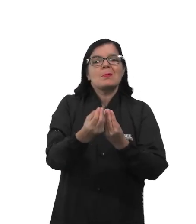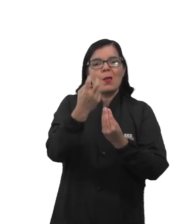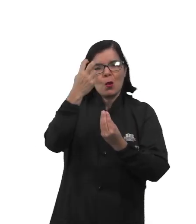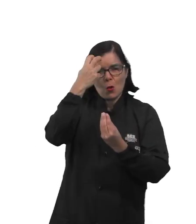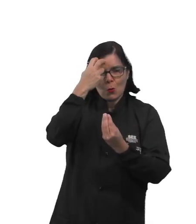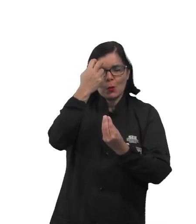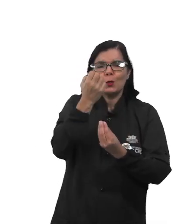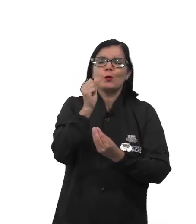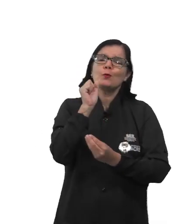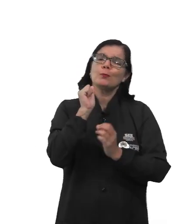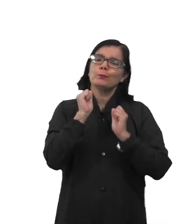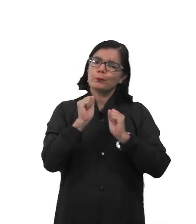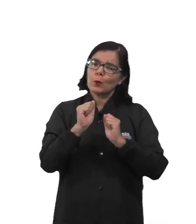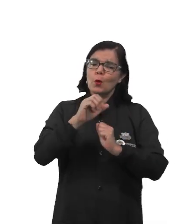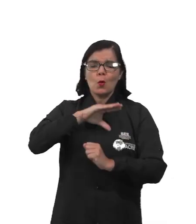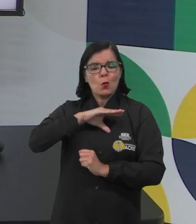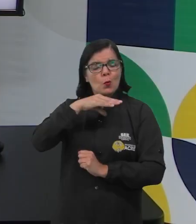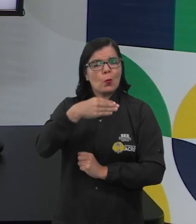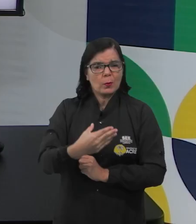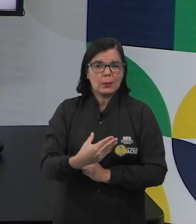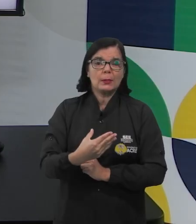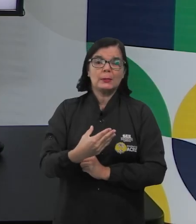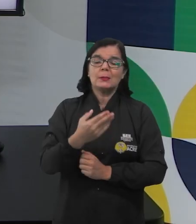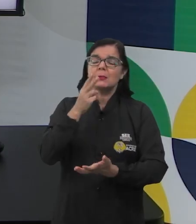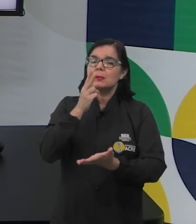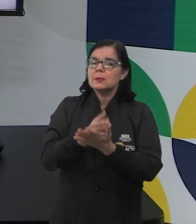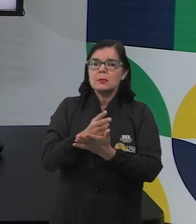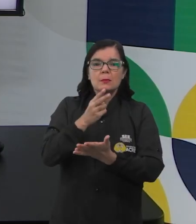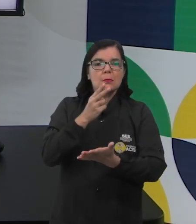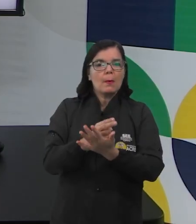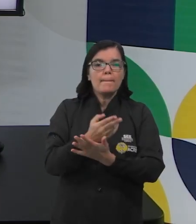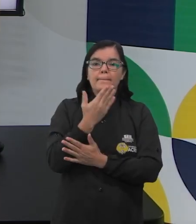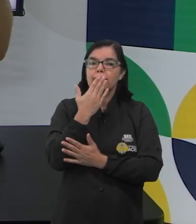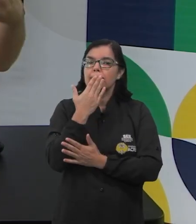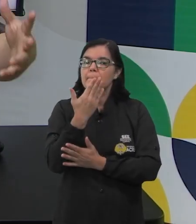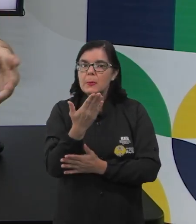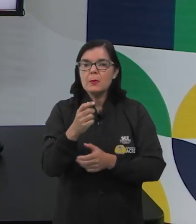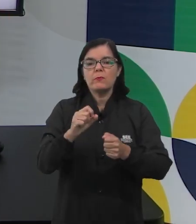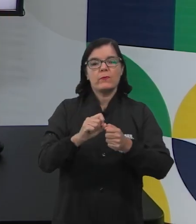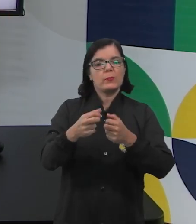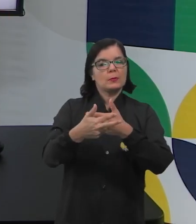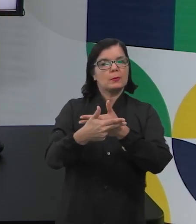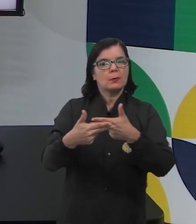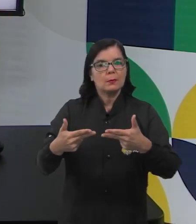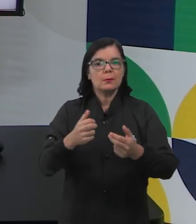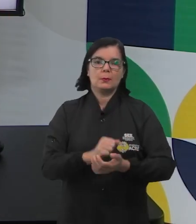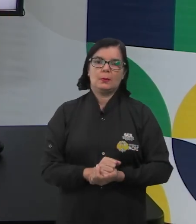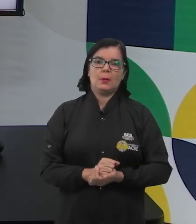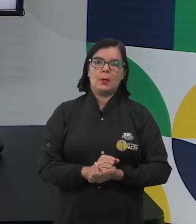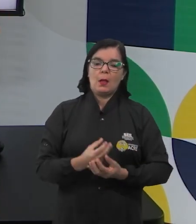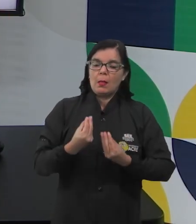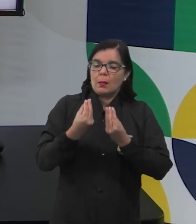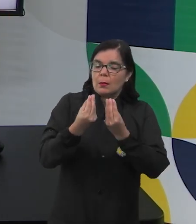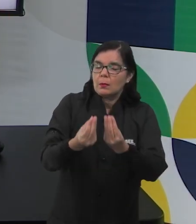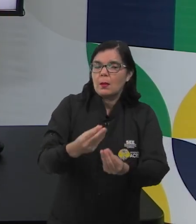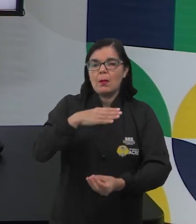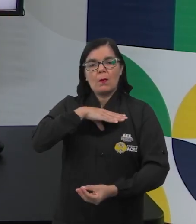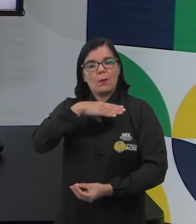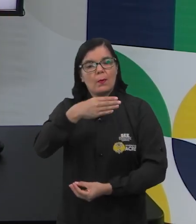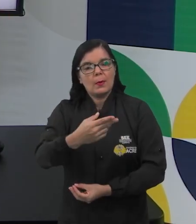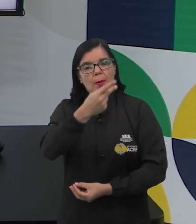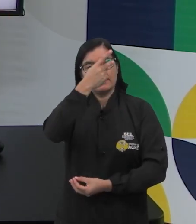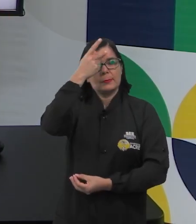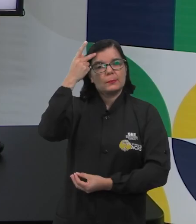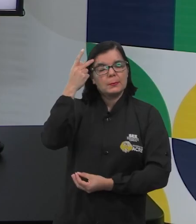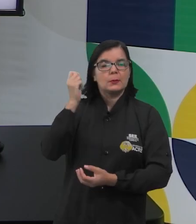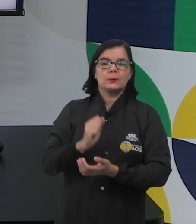e um pouco de coragem. Então, a todo momento ele está pedindo, né? Vamos fazer isso. Dê coragem às